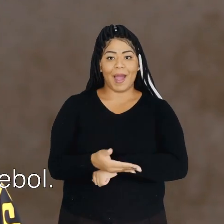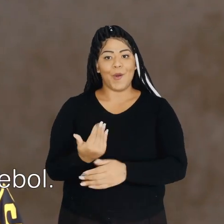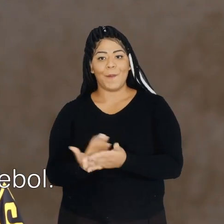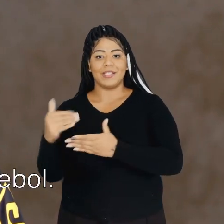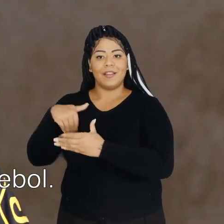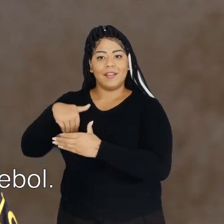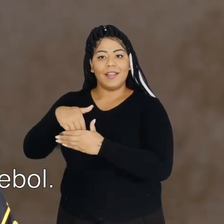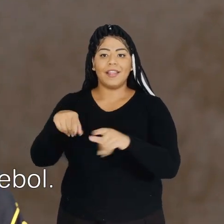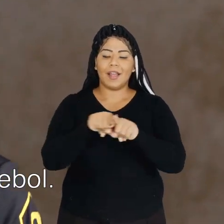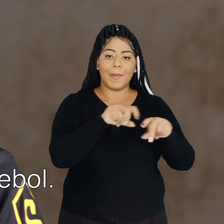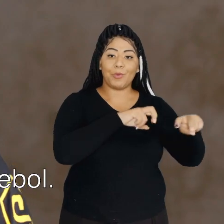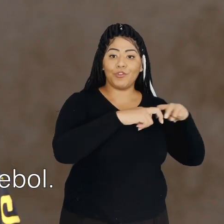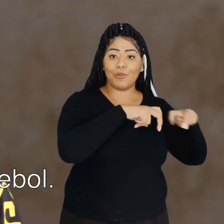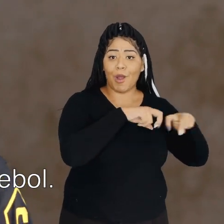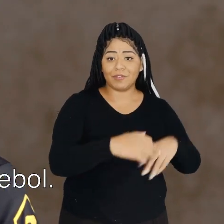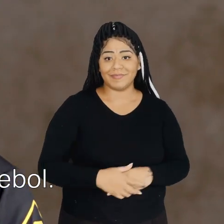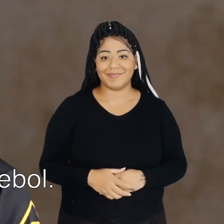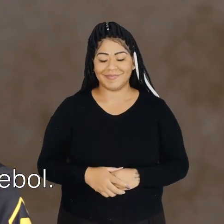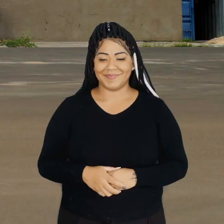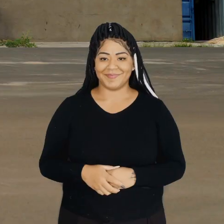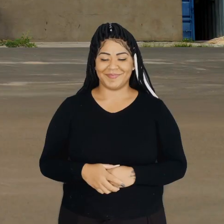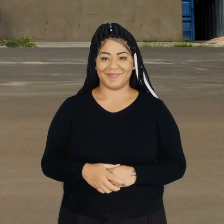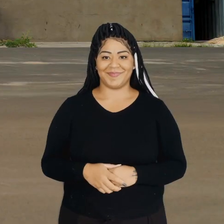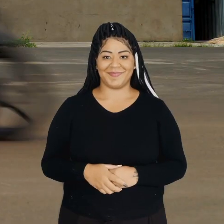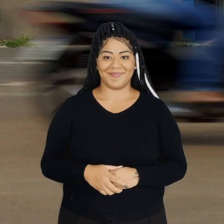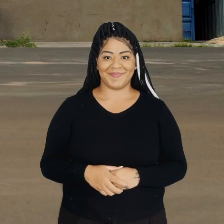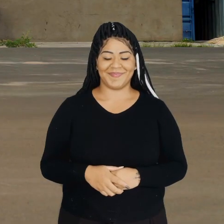entrei pro futebol, eu tô meio que na capoeira e no futebol.